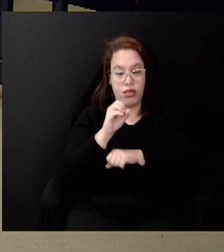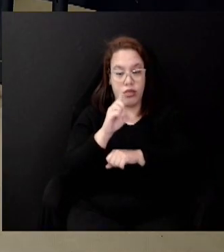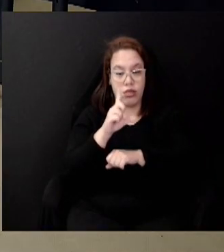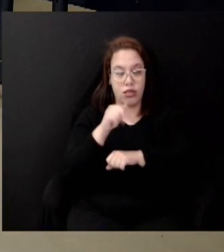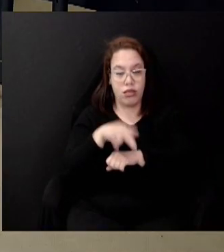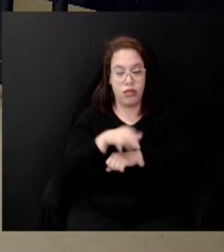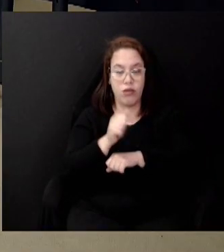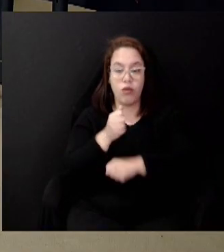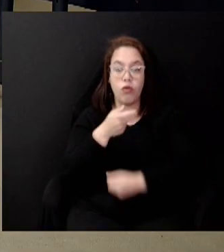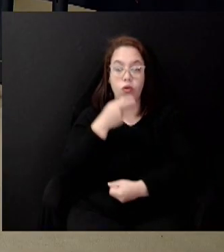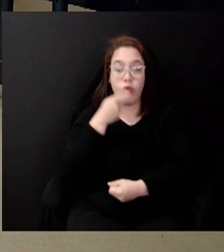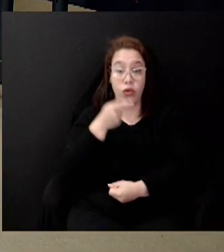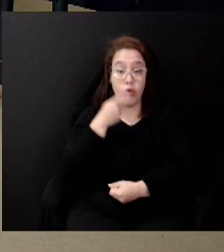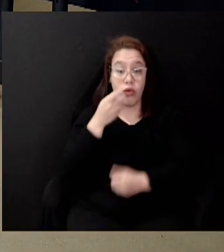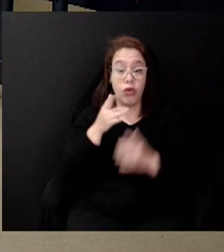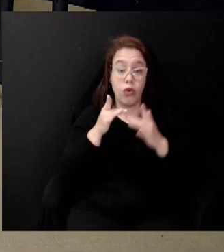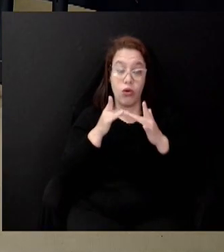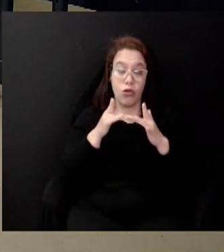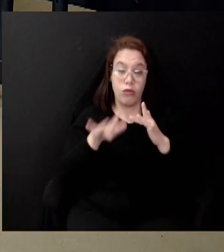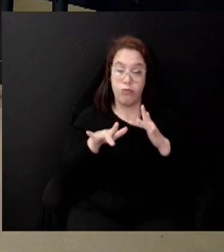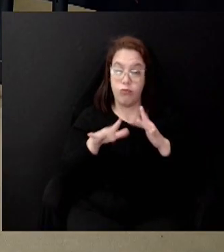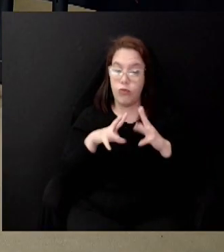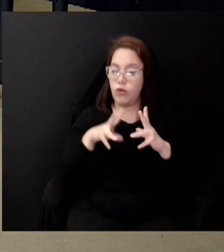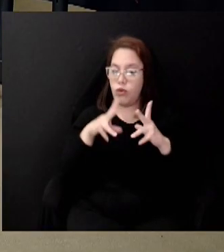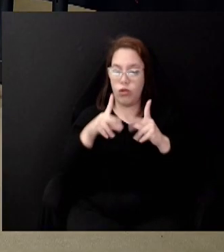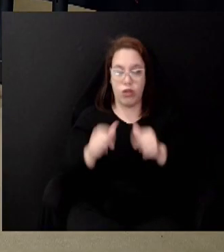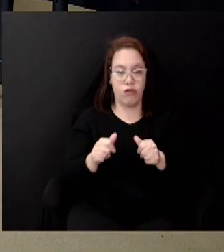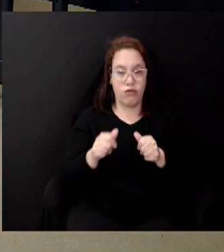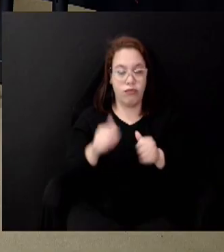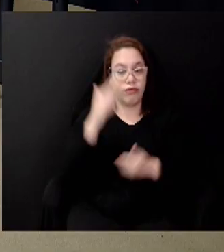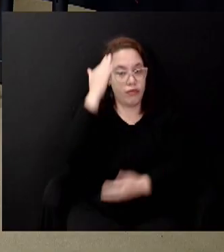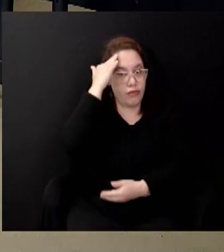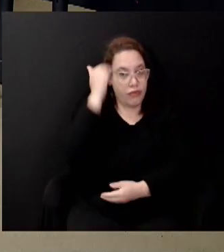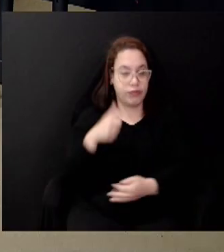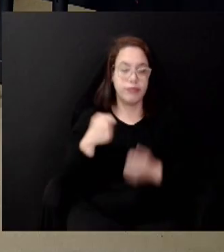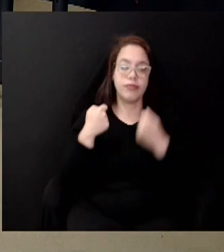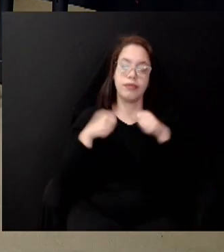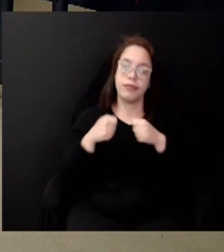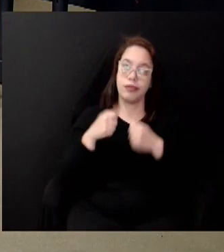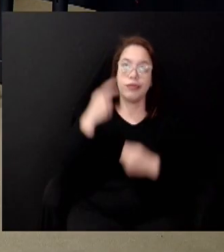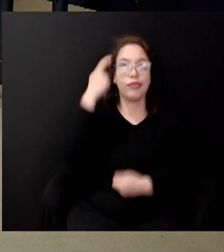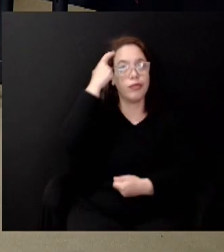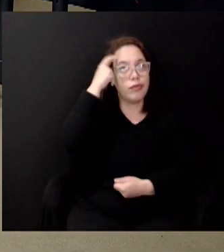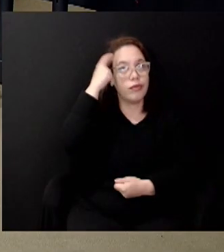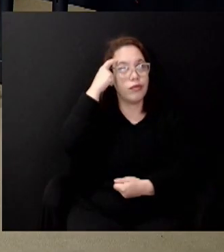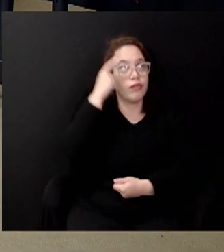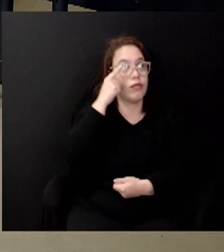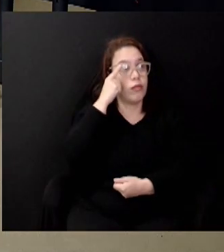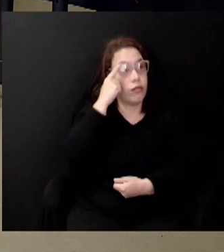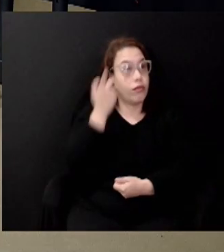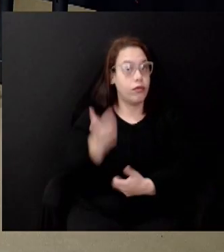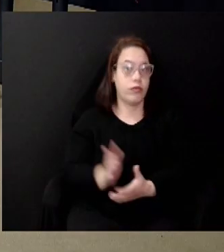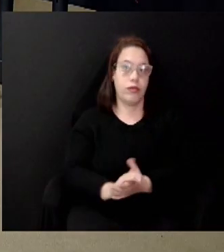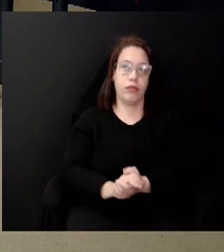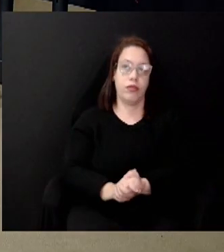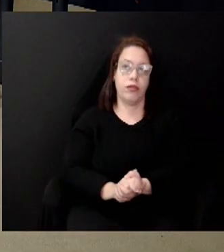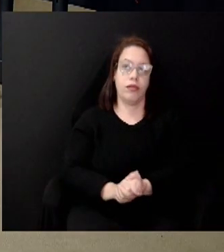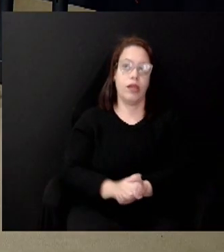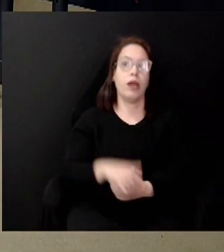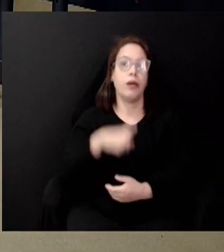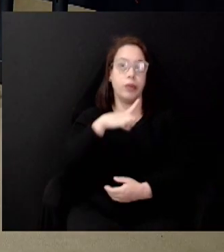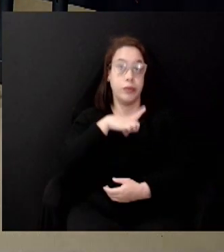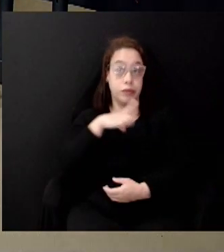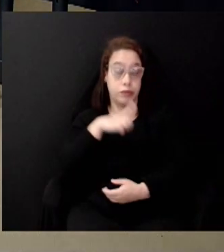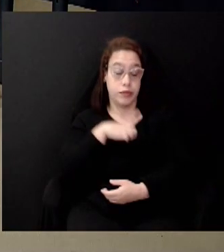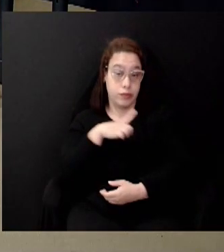essa desconexão não tem que ser total, porque a gente sabe, a gente precisa ser racional aqui, a gente sabe que nós temos aí